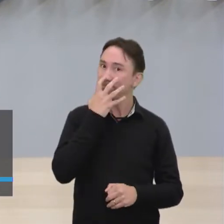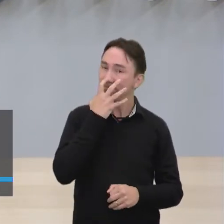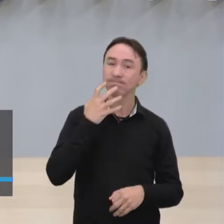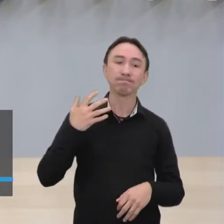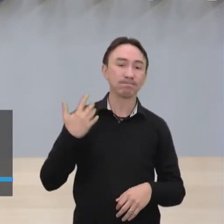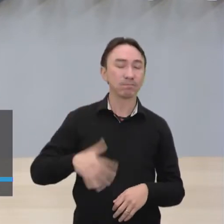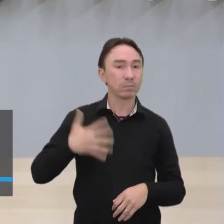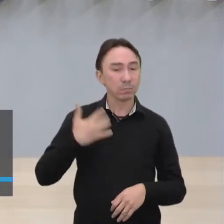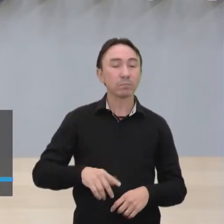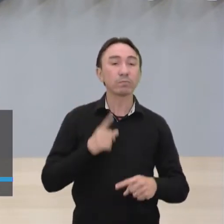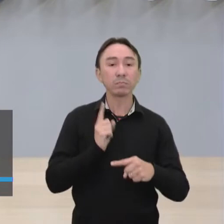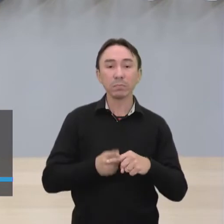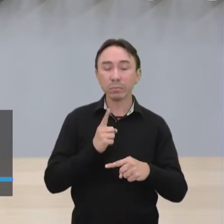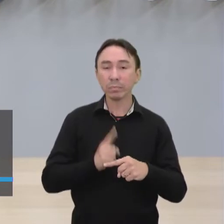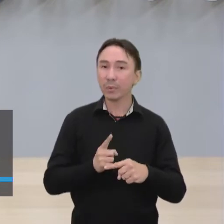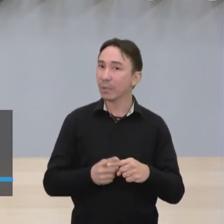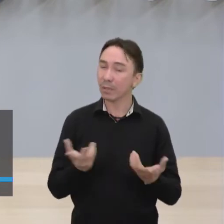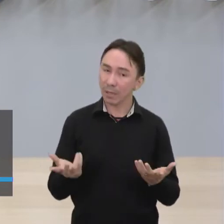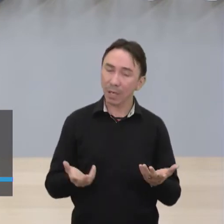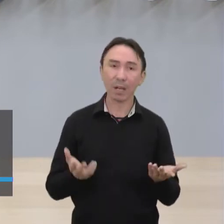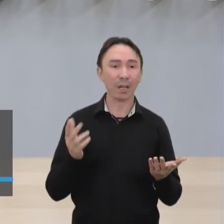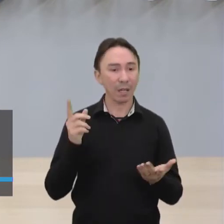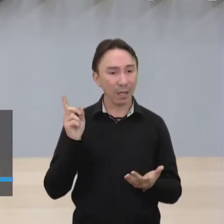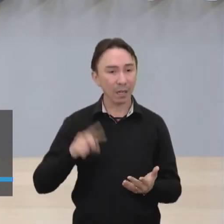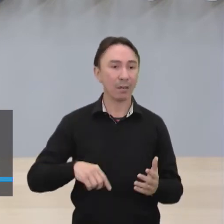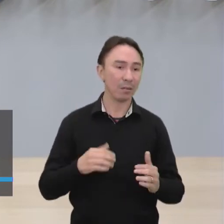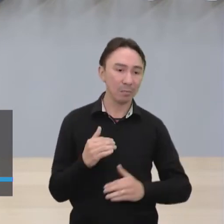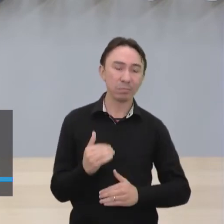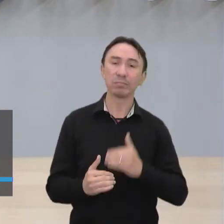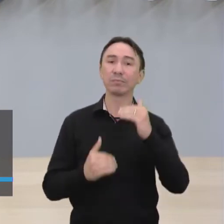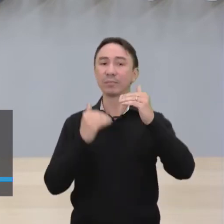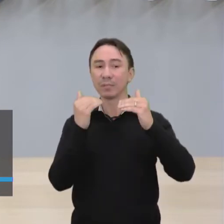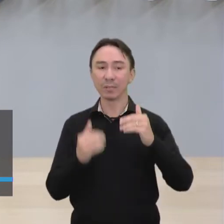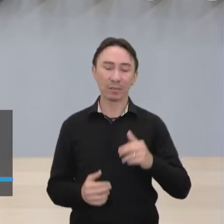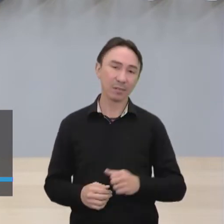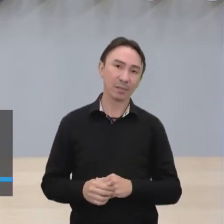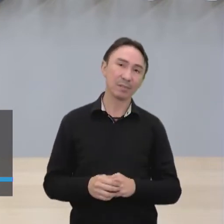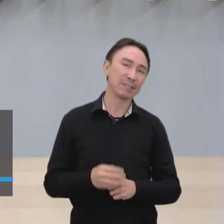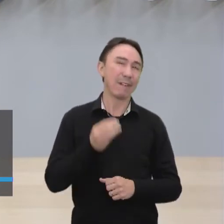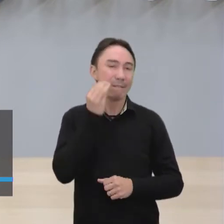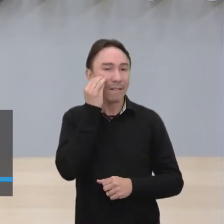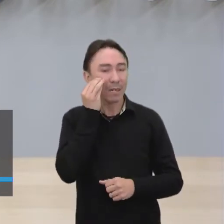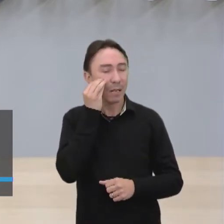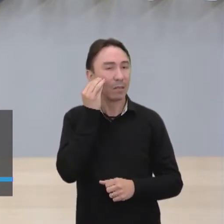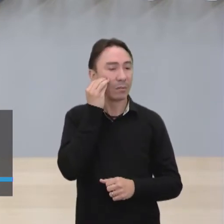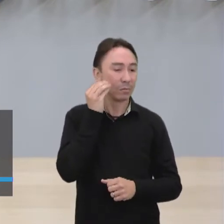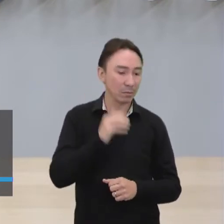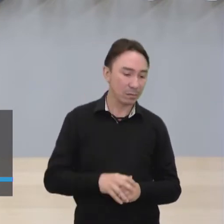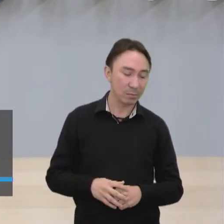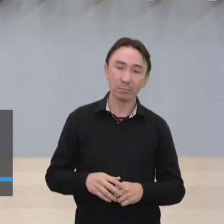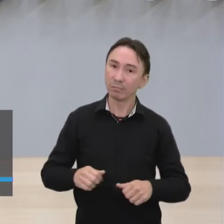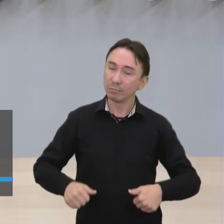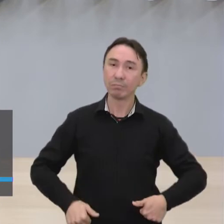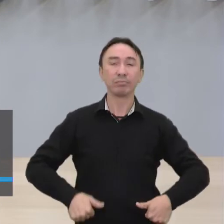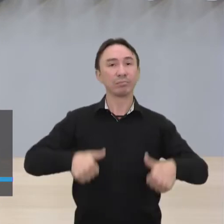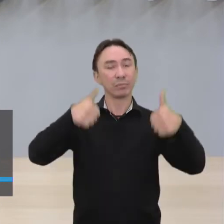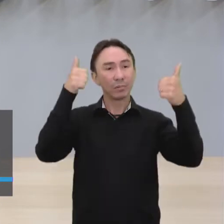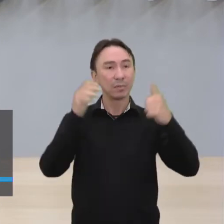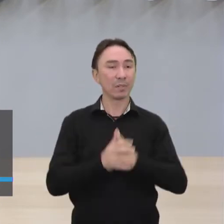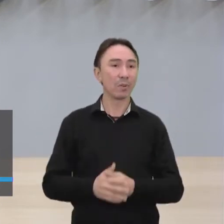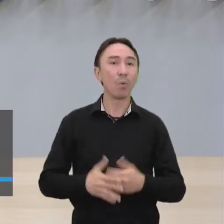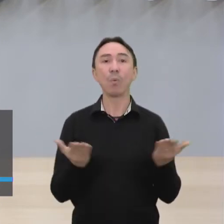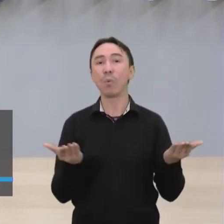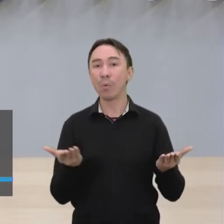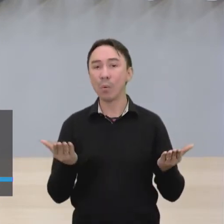mídia hegemônica para trazer pelo menos um pouco de luz sobre o que se faz nas comunidades. Então, esse